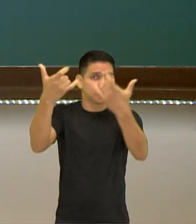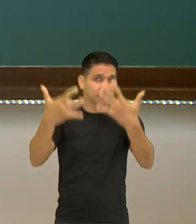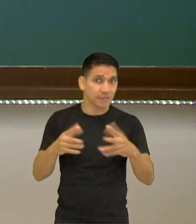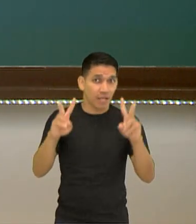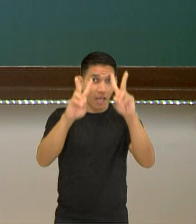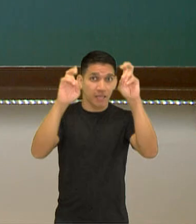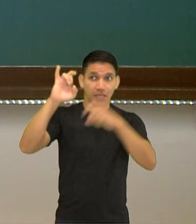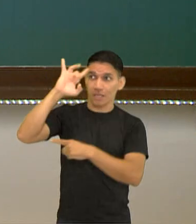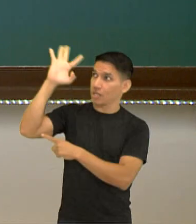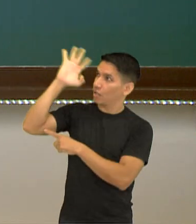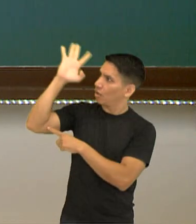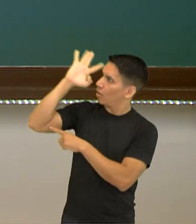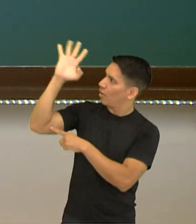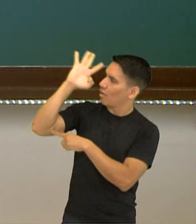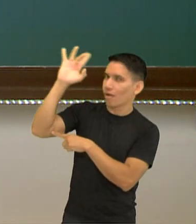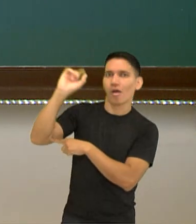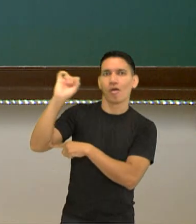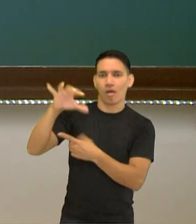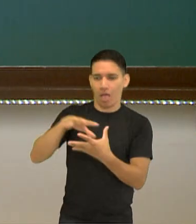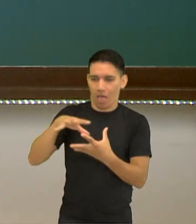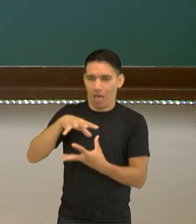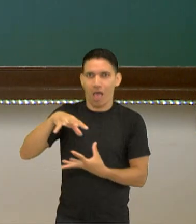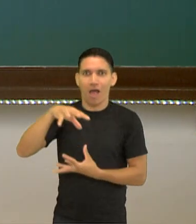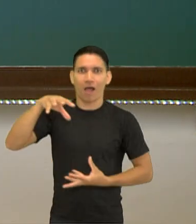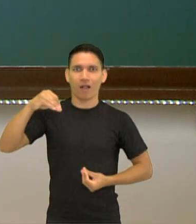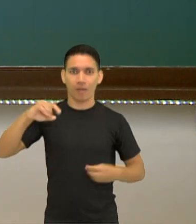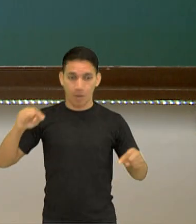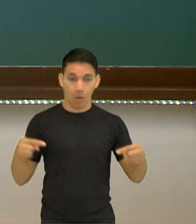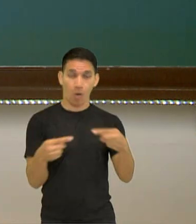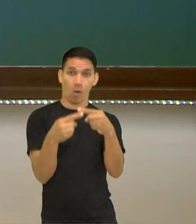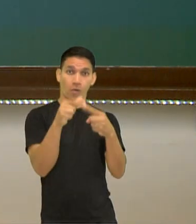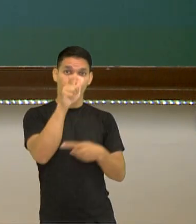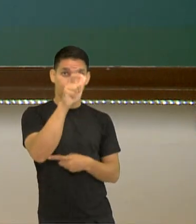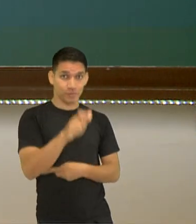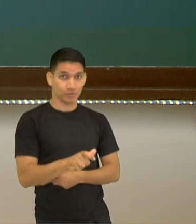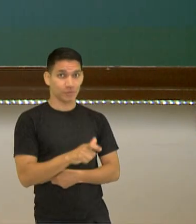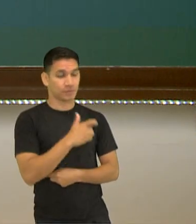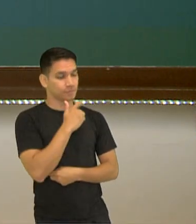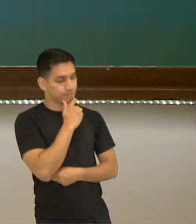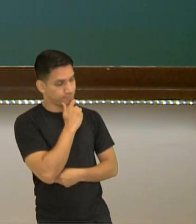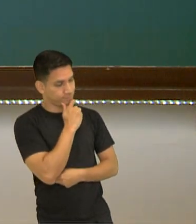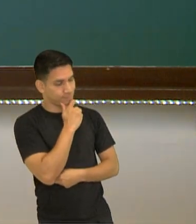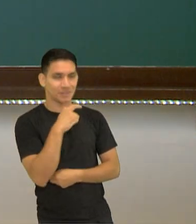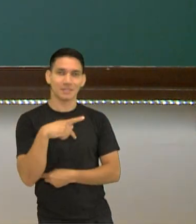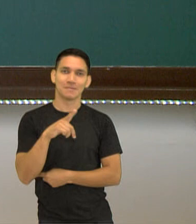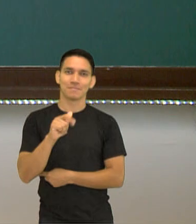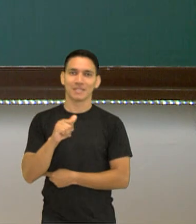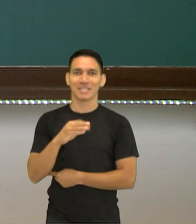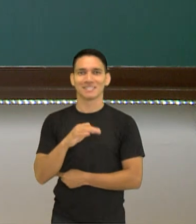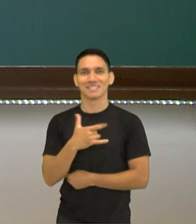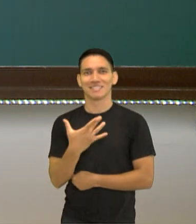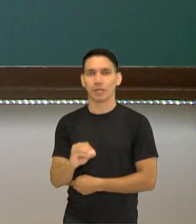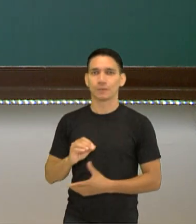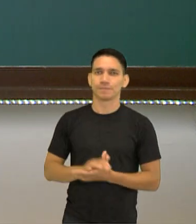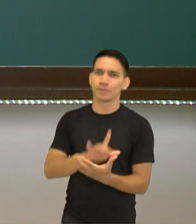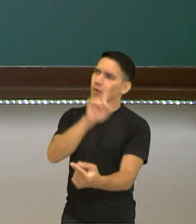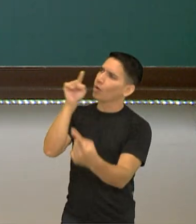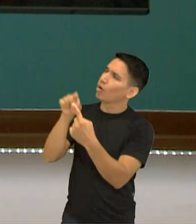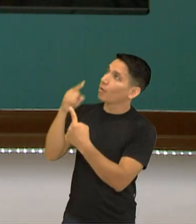a teoria das almas de acordo com Platão. Nosso objetivo é